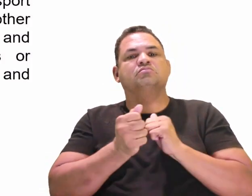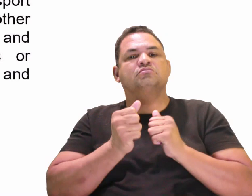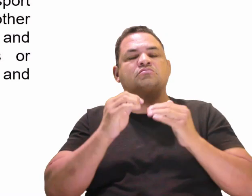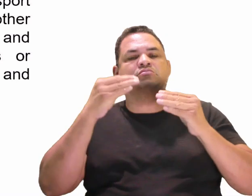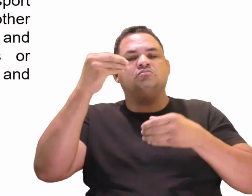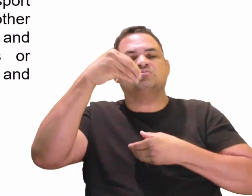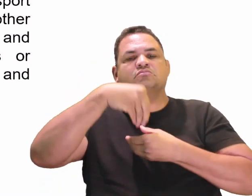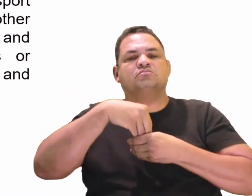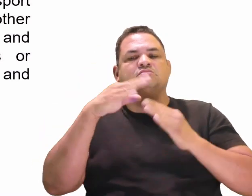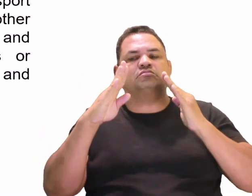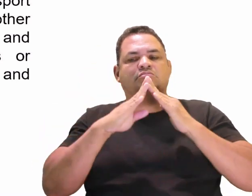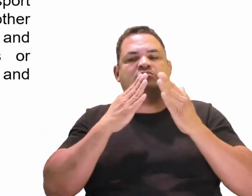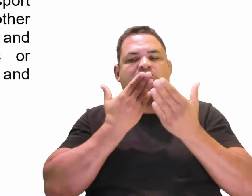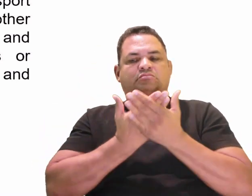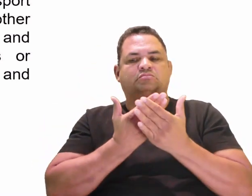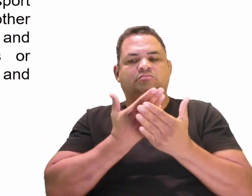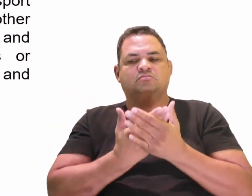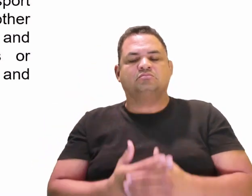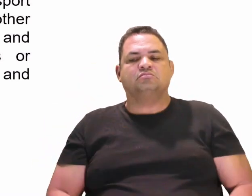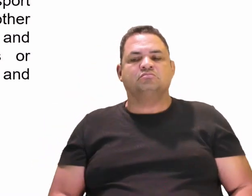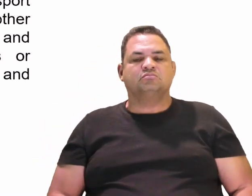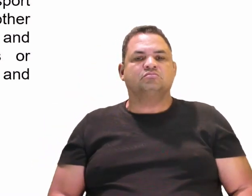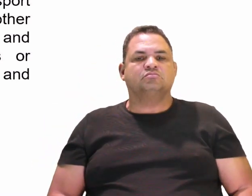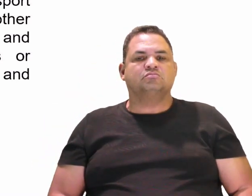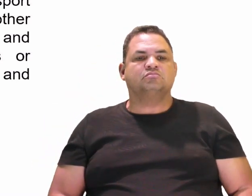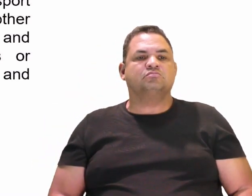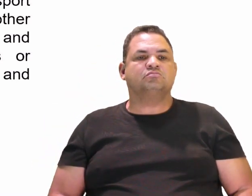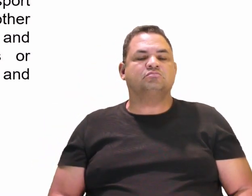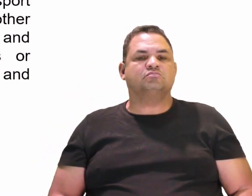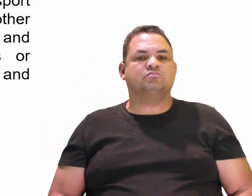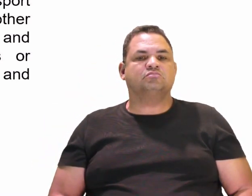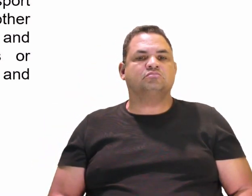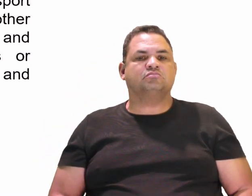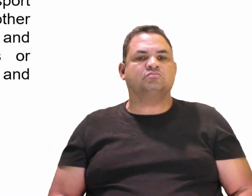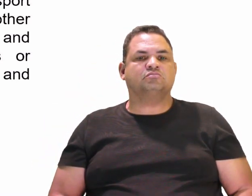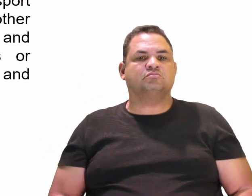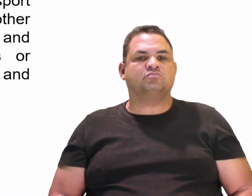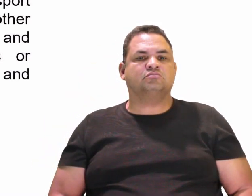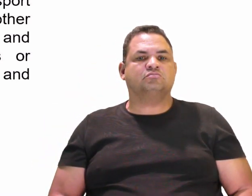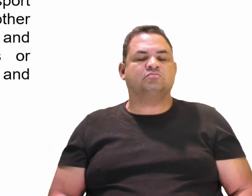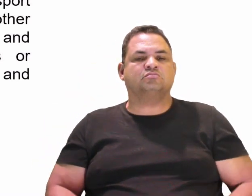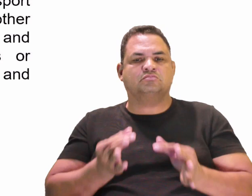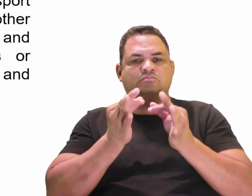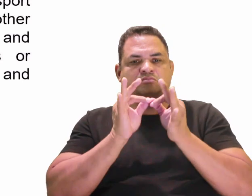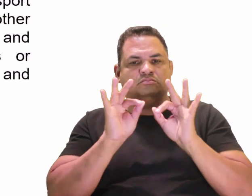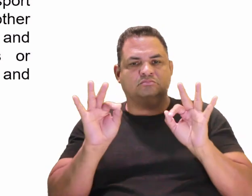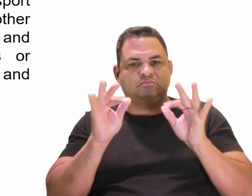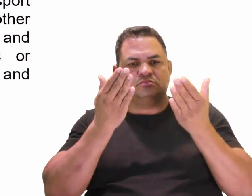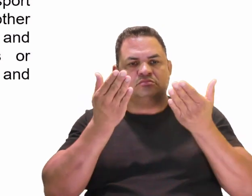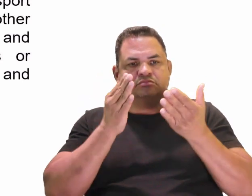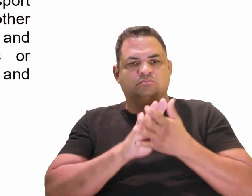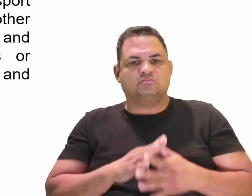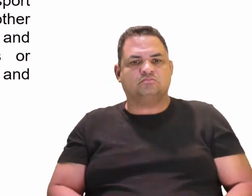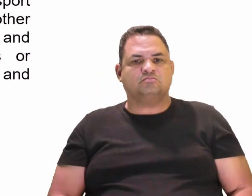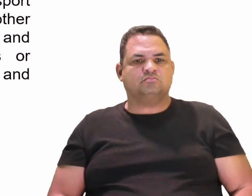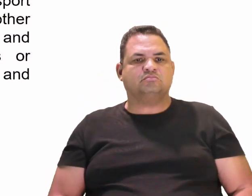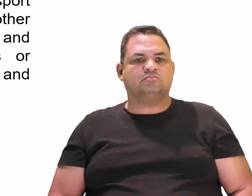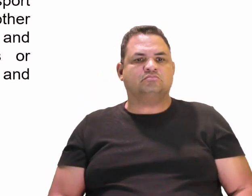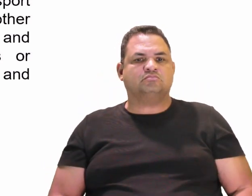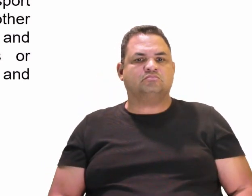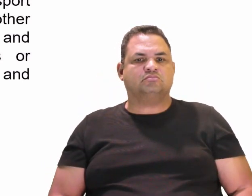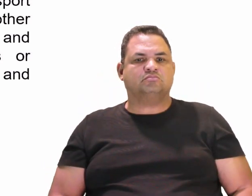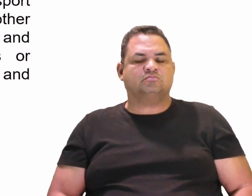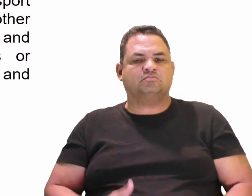na escola, sport at school. Bem simples,